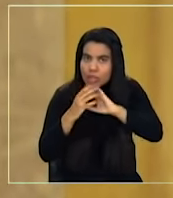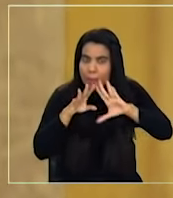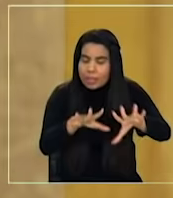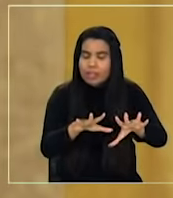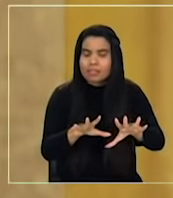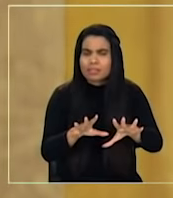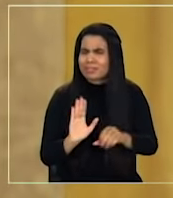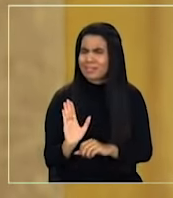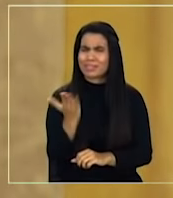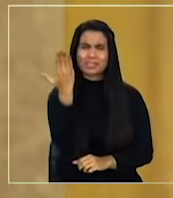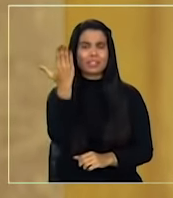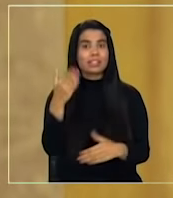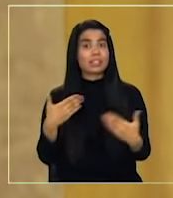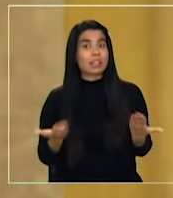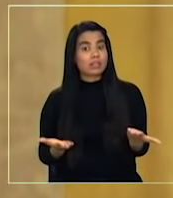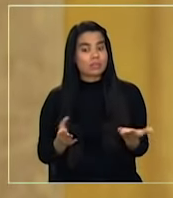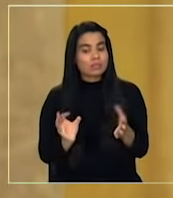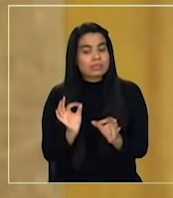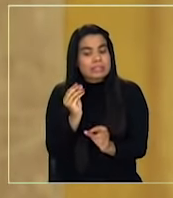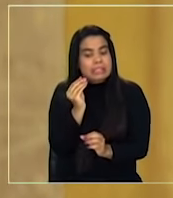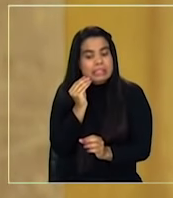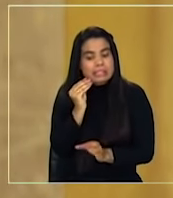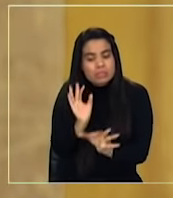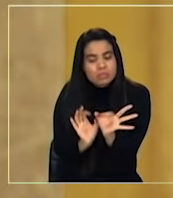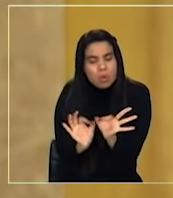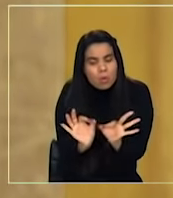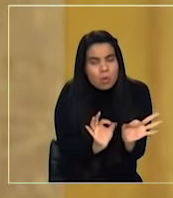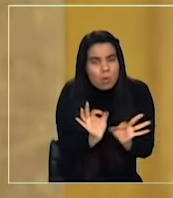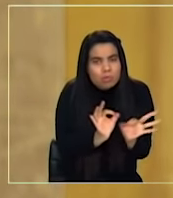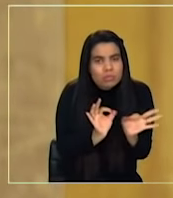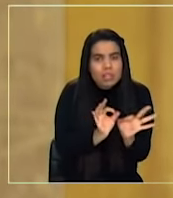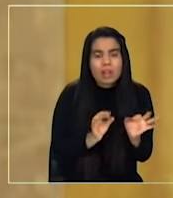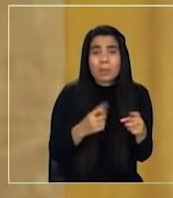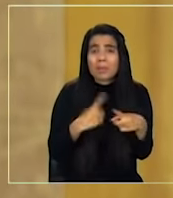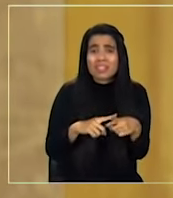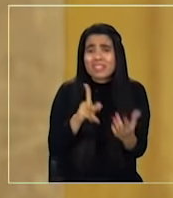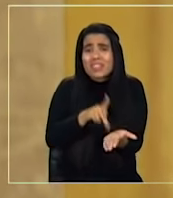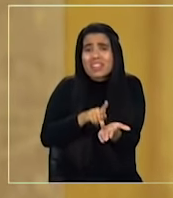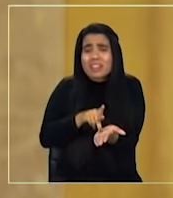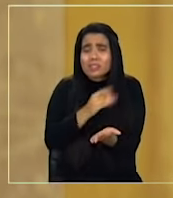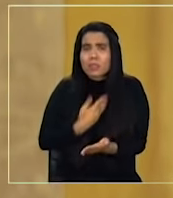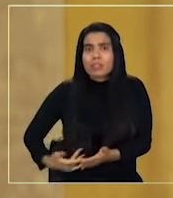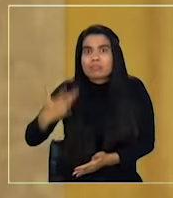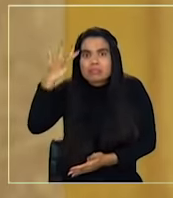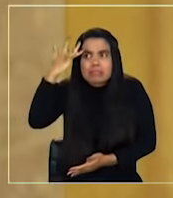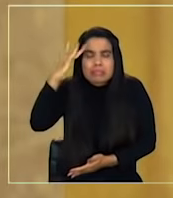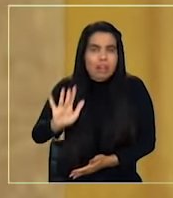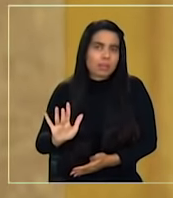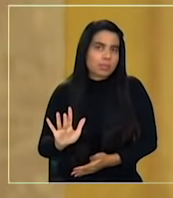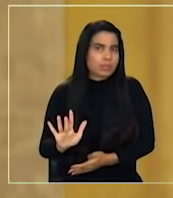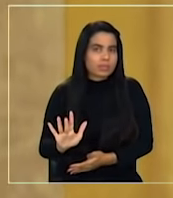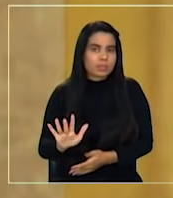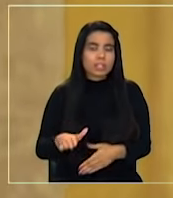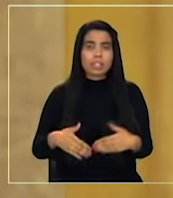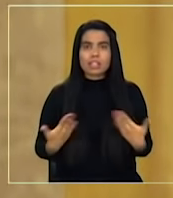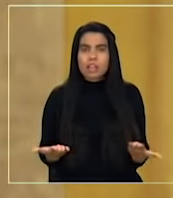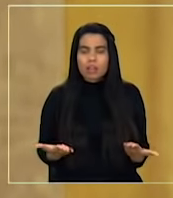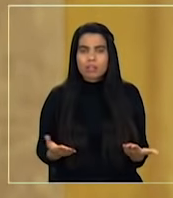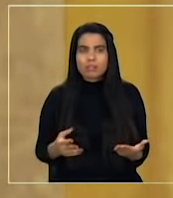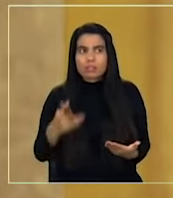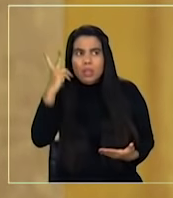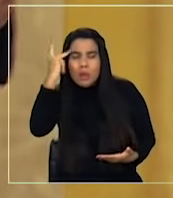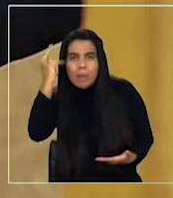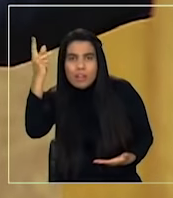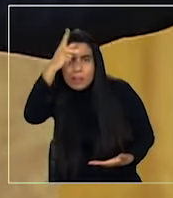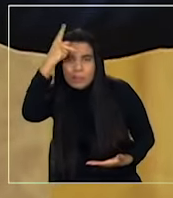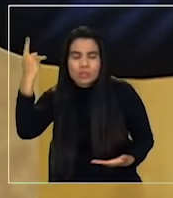ajustando ao longo do caminho. Porque a verdade é que eles não sabem. Eles não sabem. Então o homem é assim.